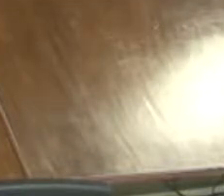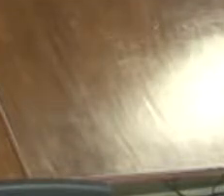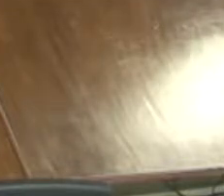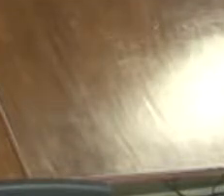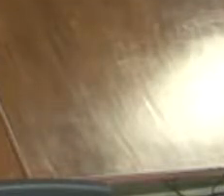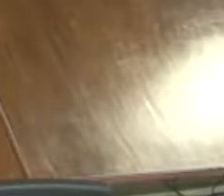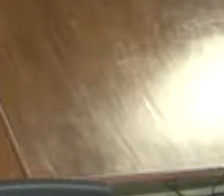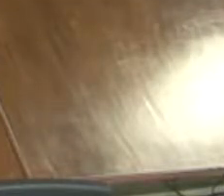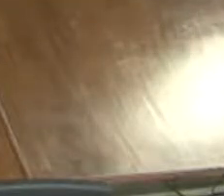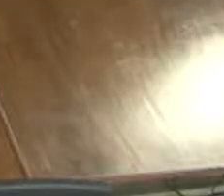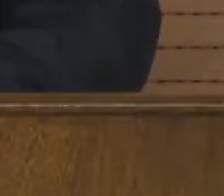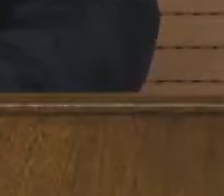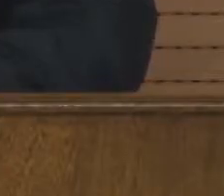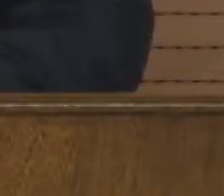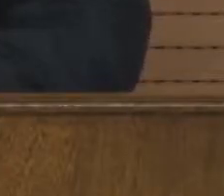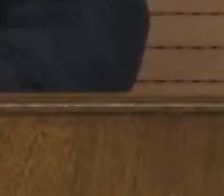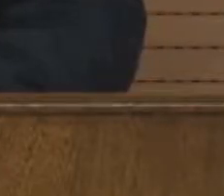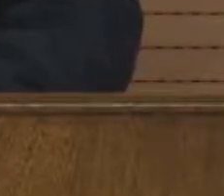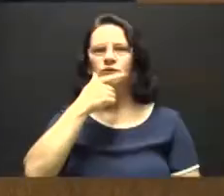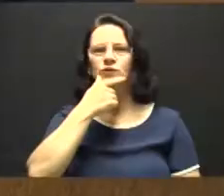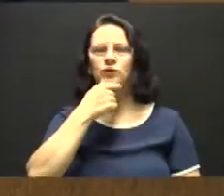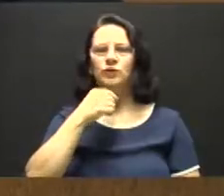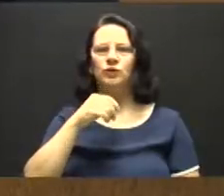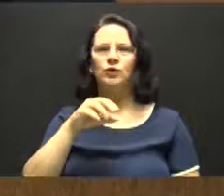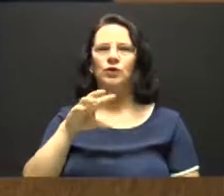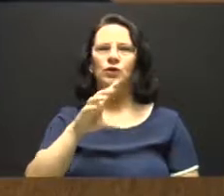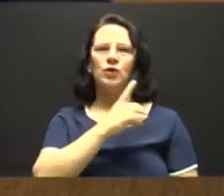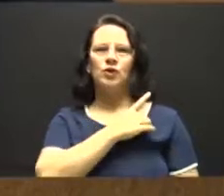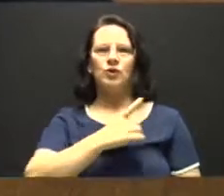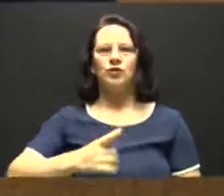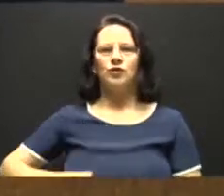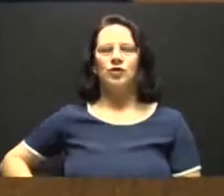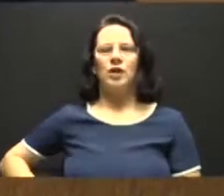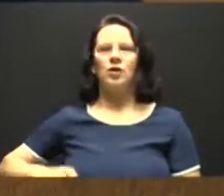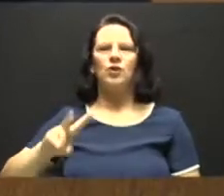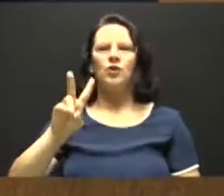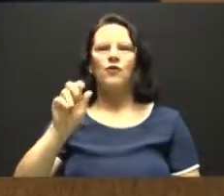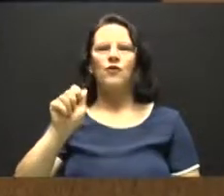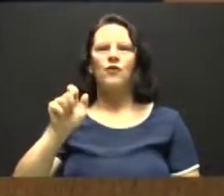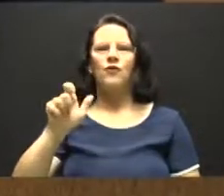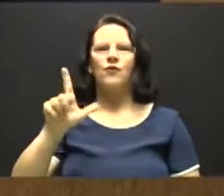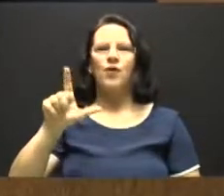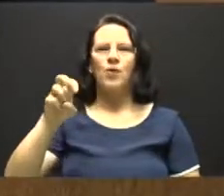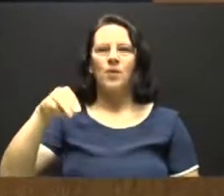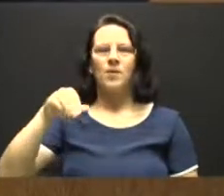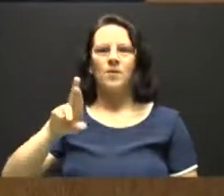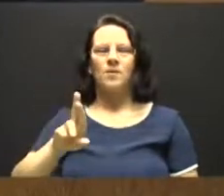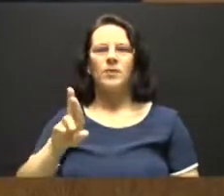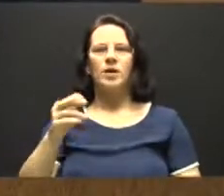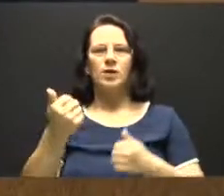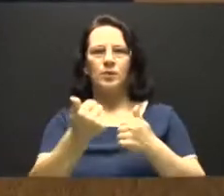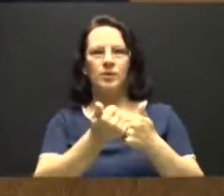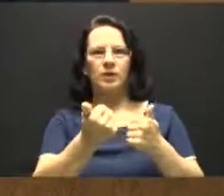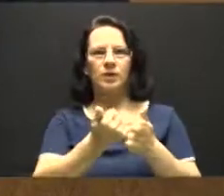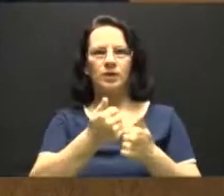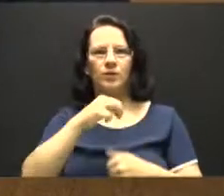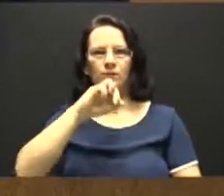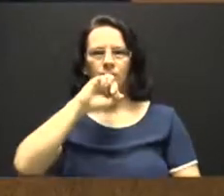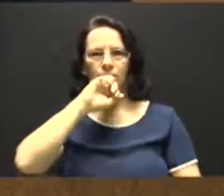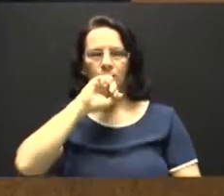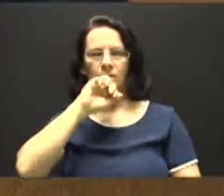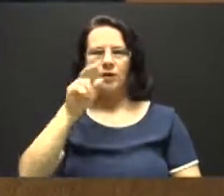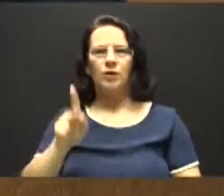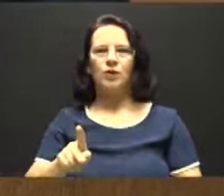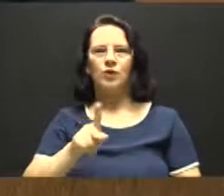reverendíssimo monsenhor teatro vão me representante bispo dom tarcísio scaramussa e padre